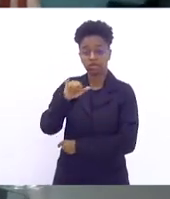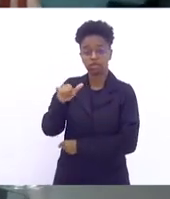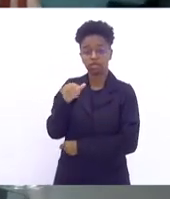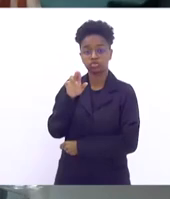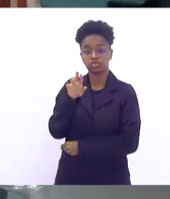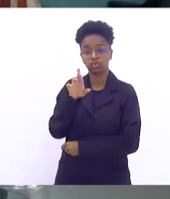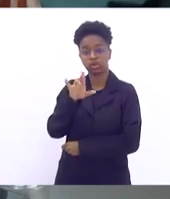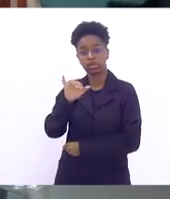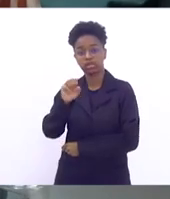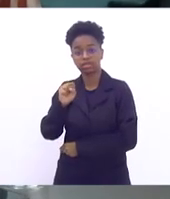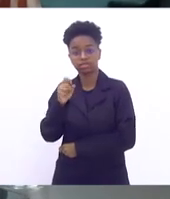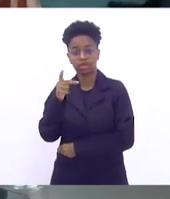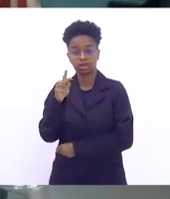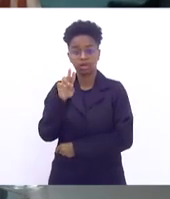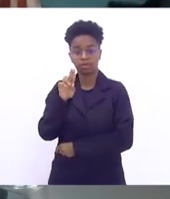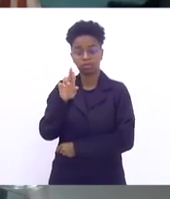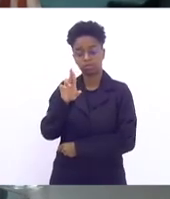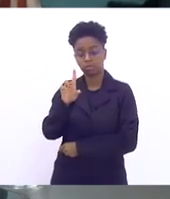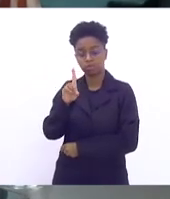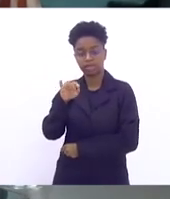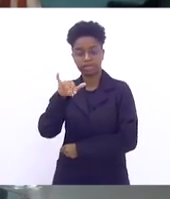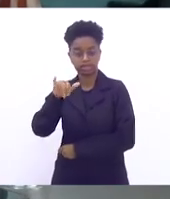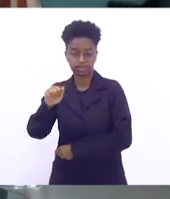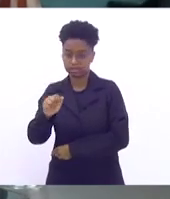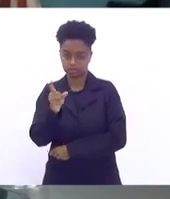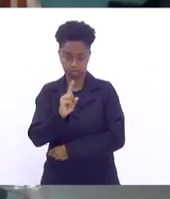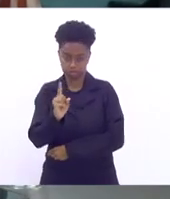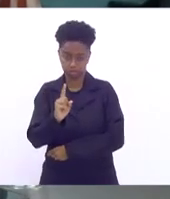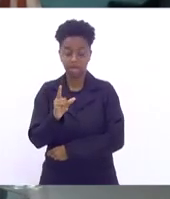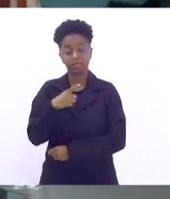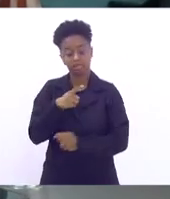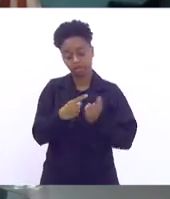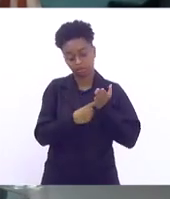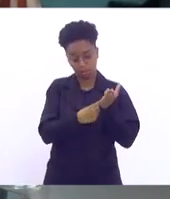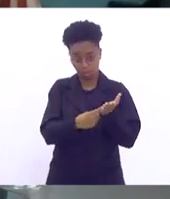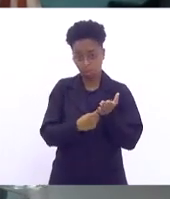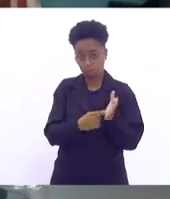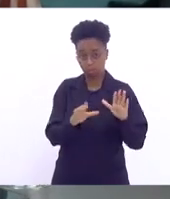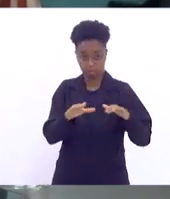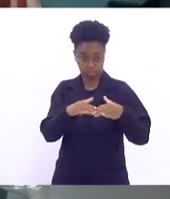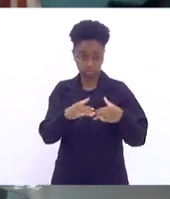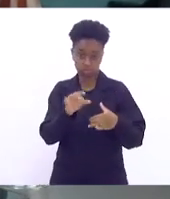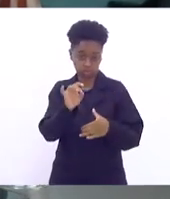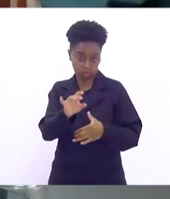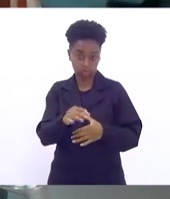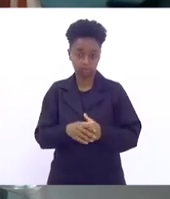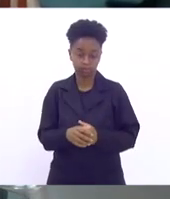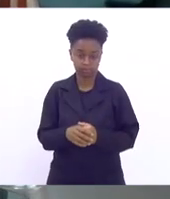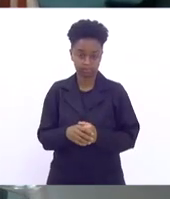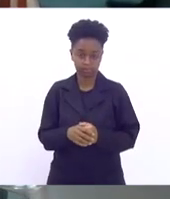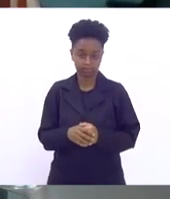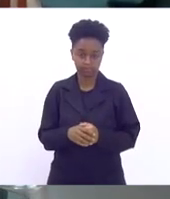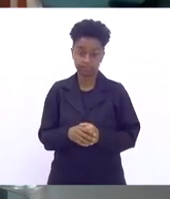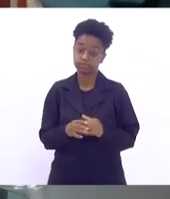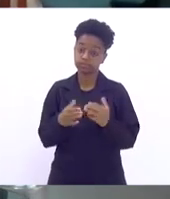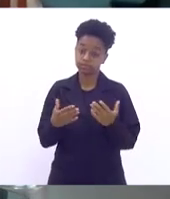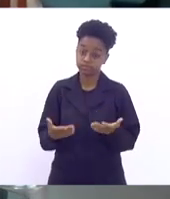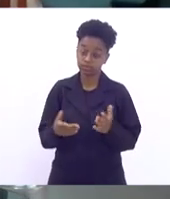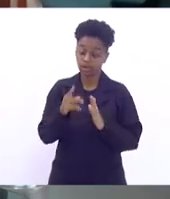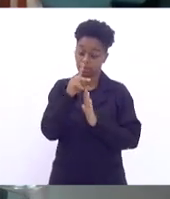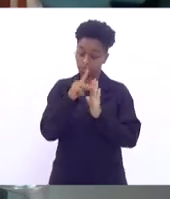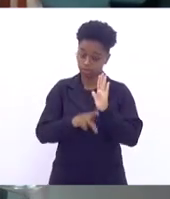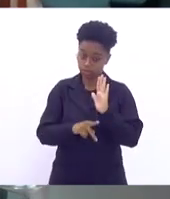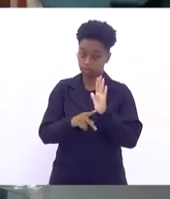tem acordos decisões coletivas olha dito isso esse projeto